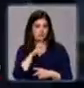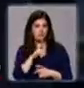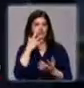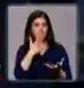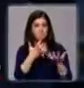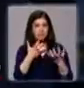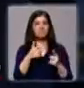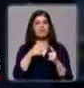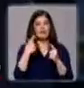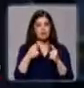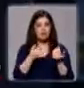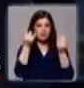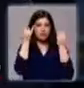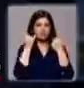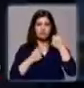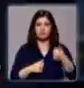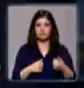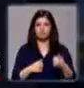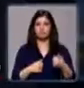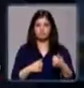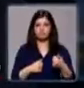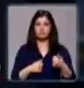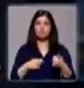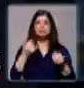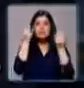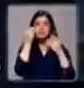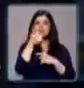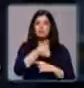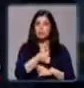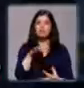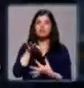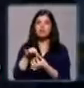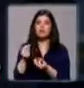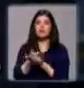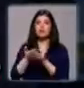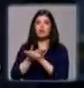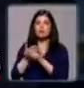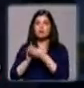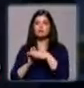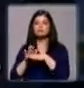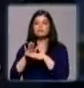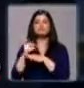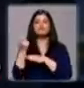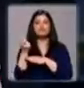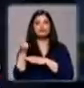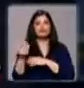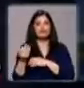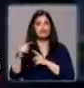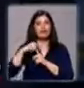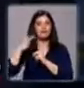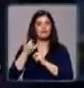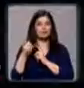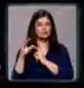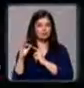notícias e amou antes relativamente precisamente ao crescimento da economia que cresceu em 2014 e tenha